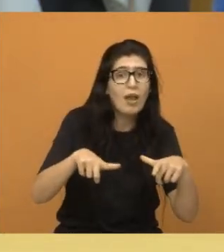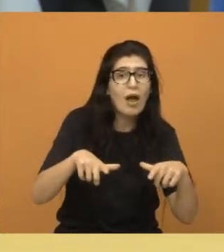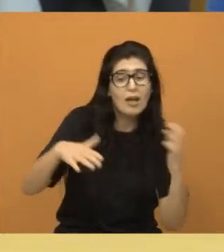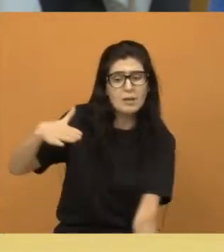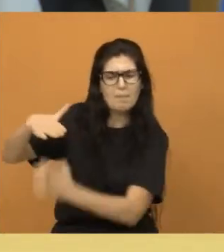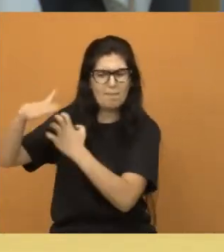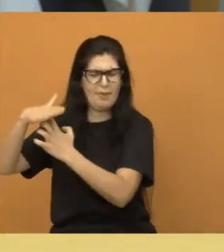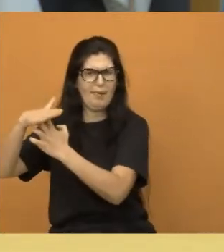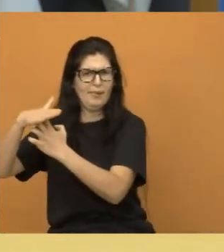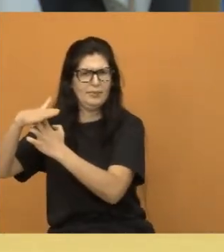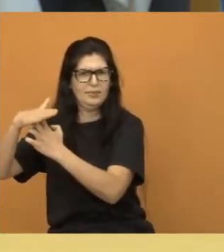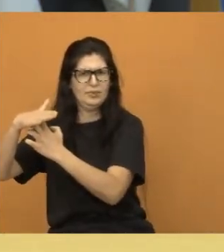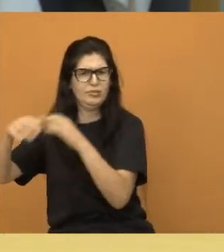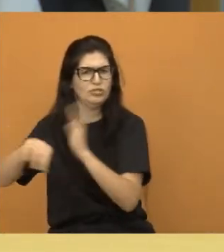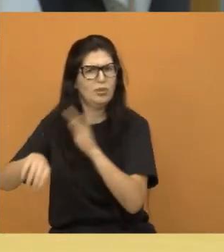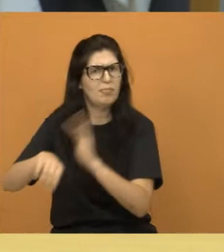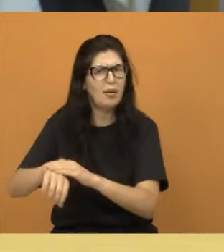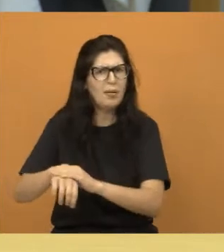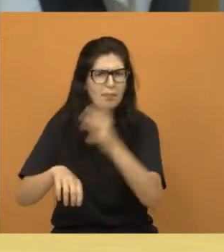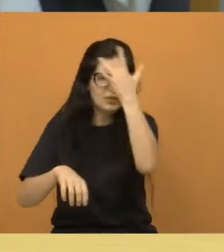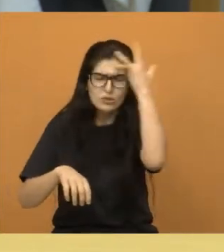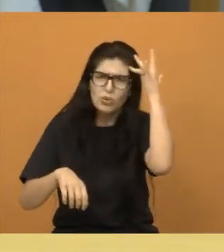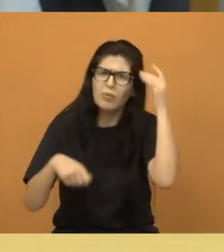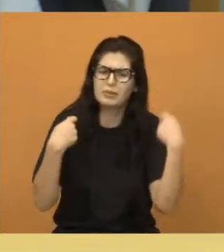é concurso público.